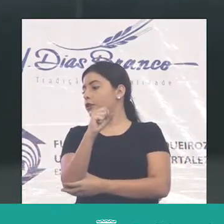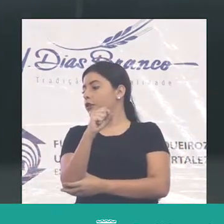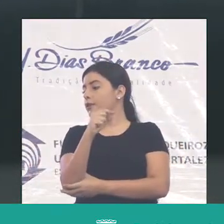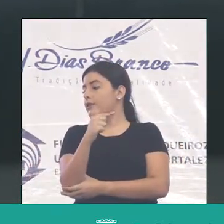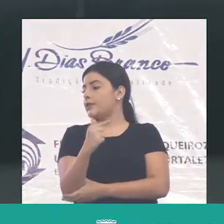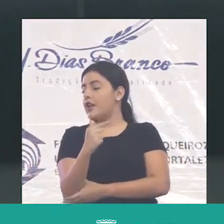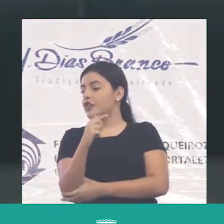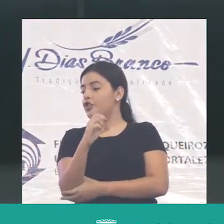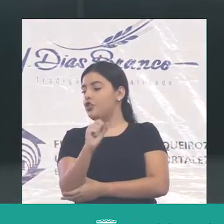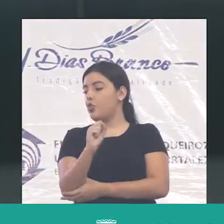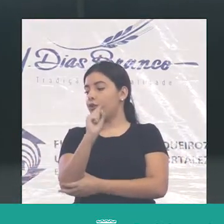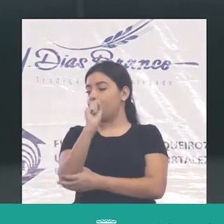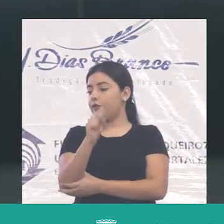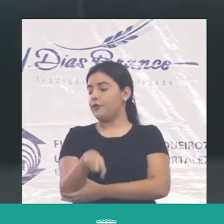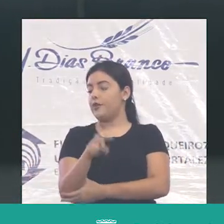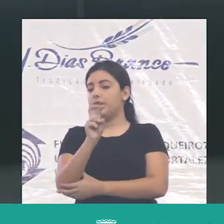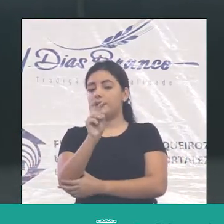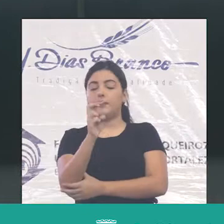878,53.